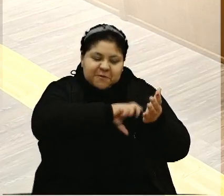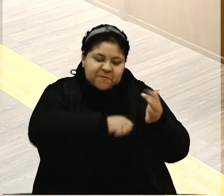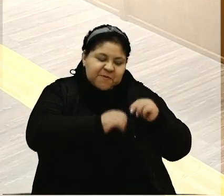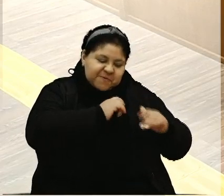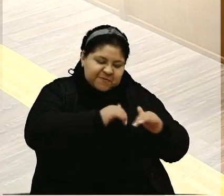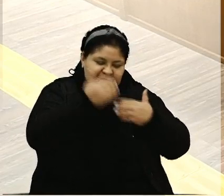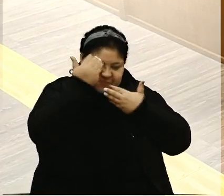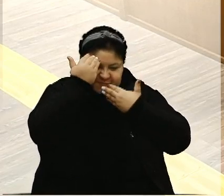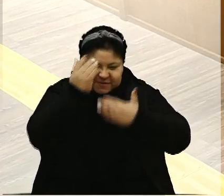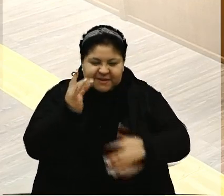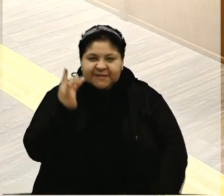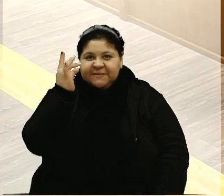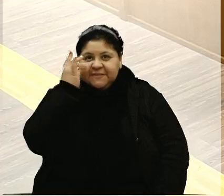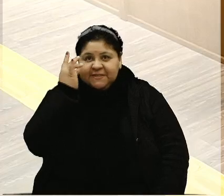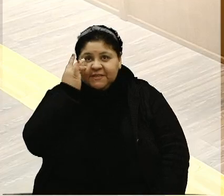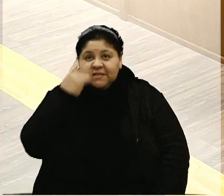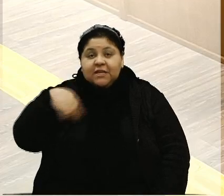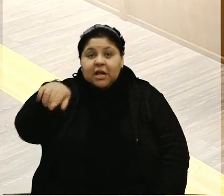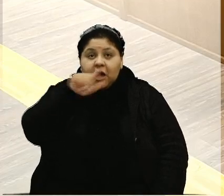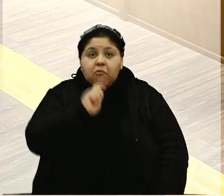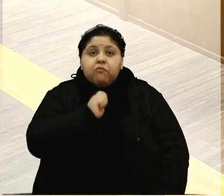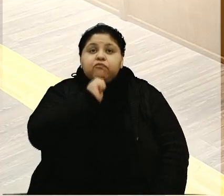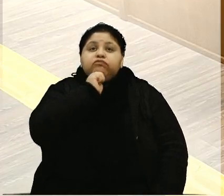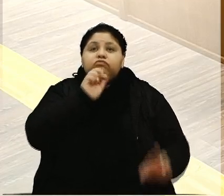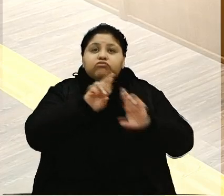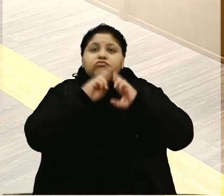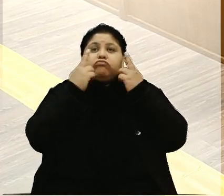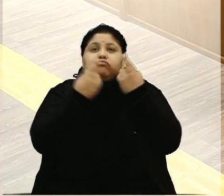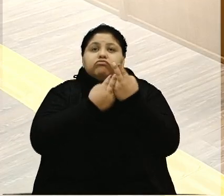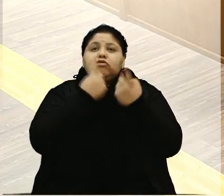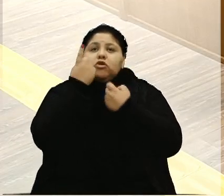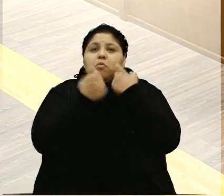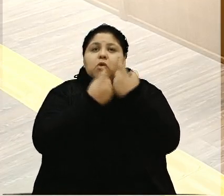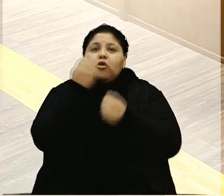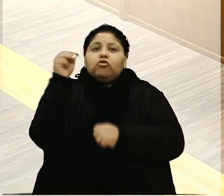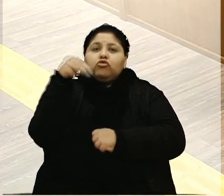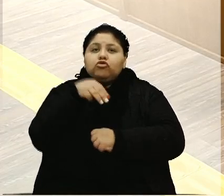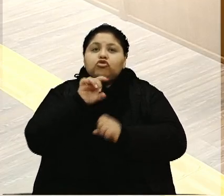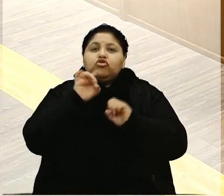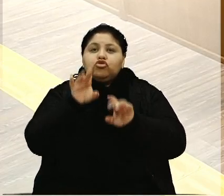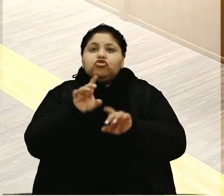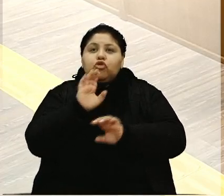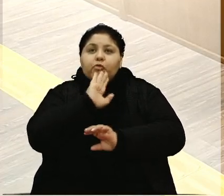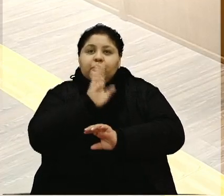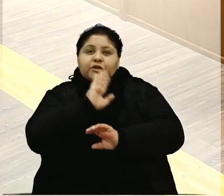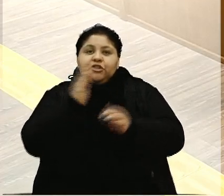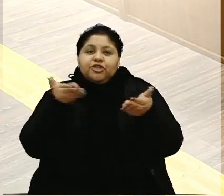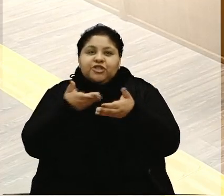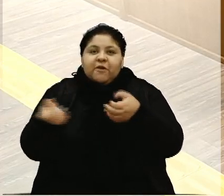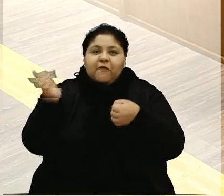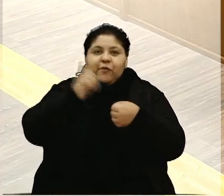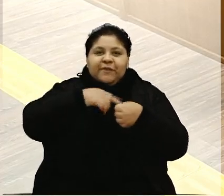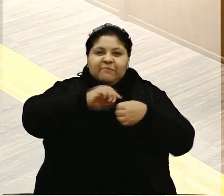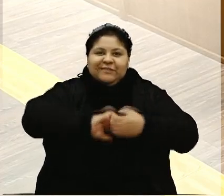pela presença de vocês. A gente vai suspender a sessão por alguns instantes, só para as despedidas, e nós já voltamos.